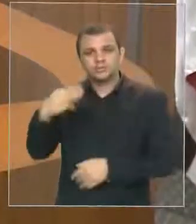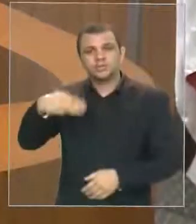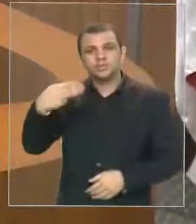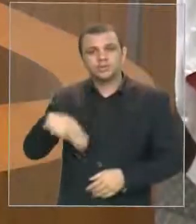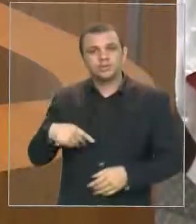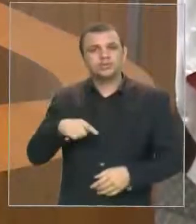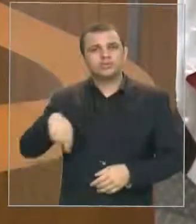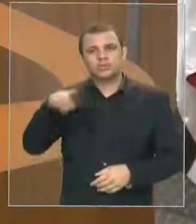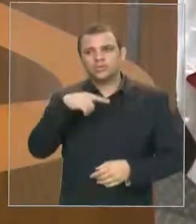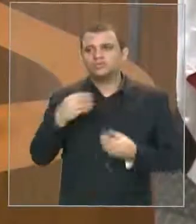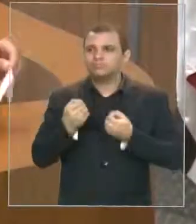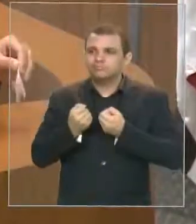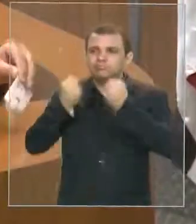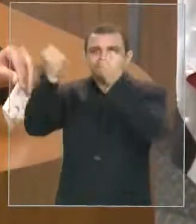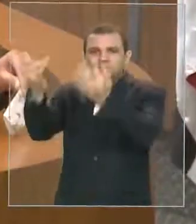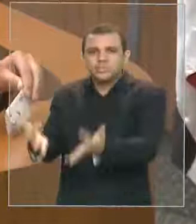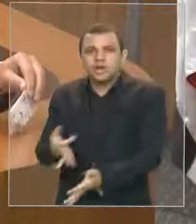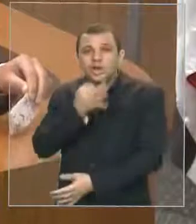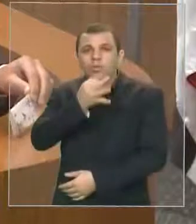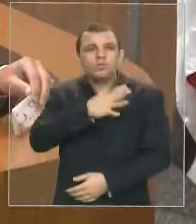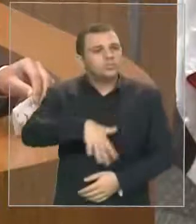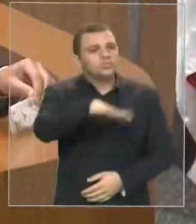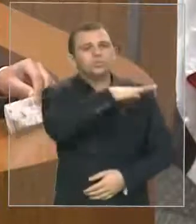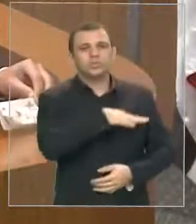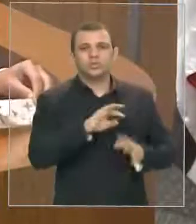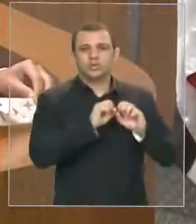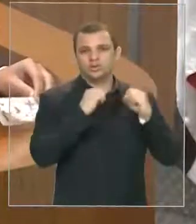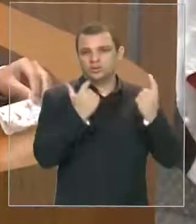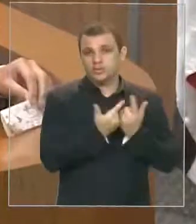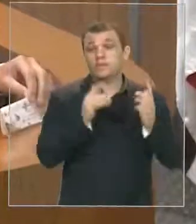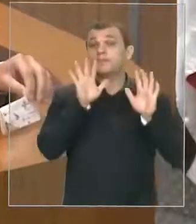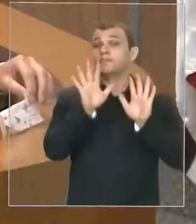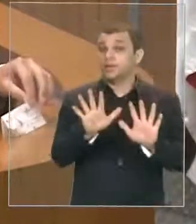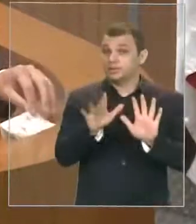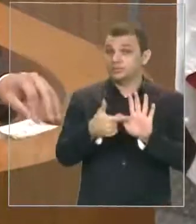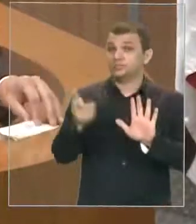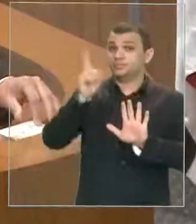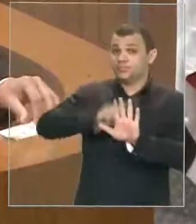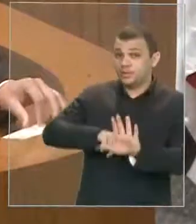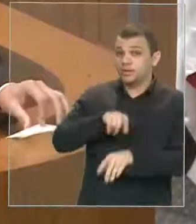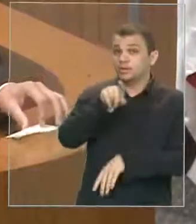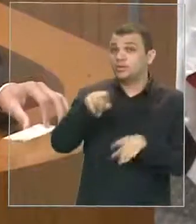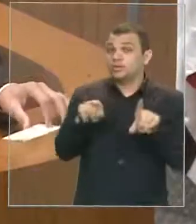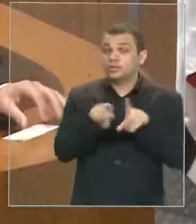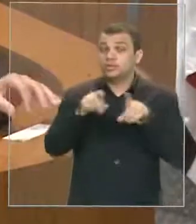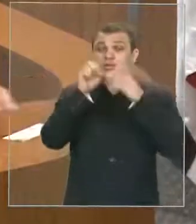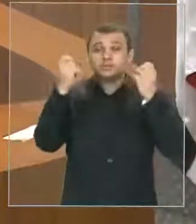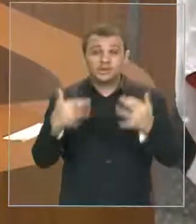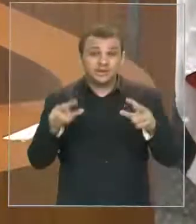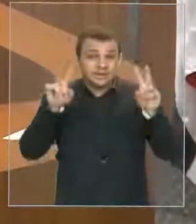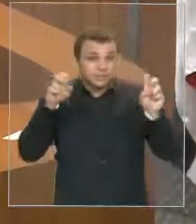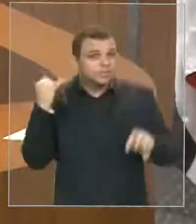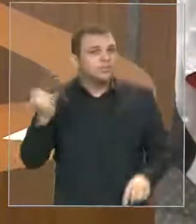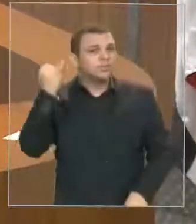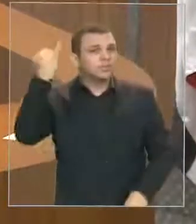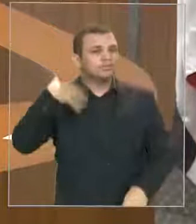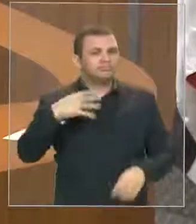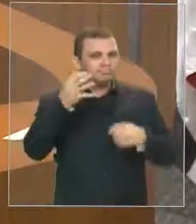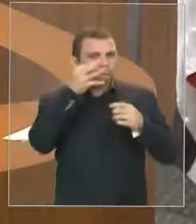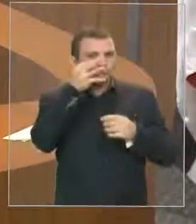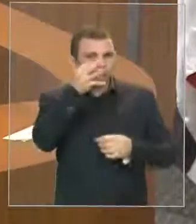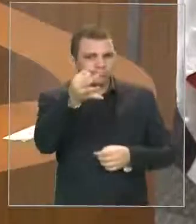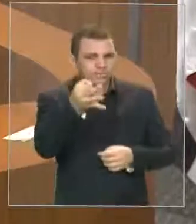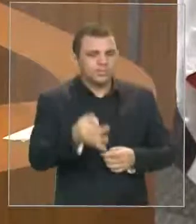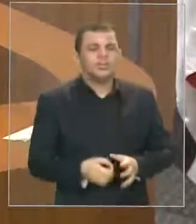Assembleia vai ouvir. Por outro lado, Vossa Excelência coloca um ponto importante aqui, e isso me chamou a atenção, é que cada